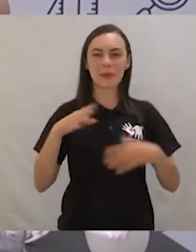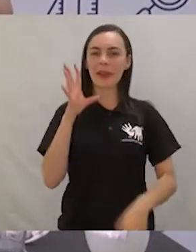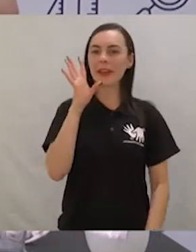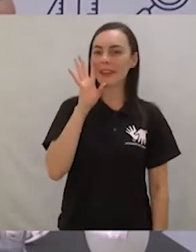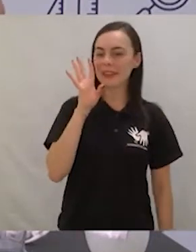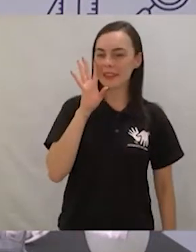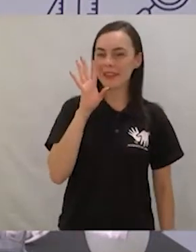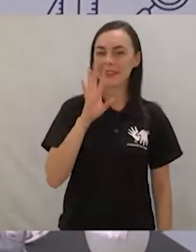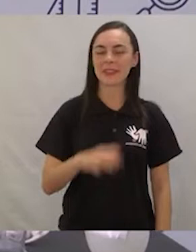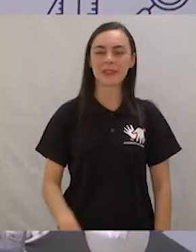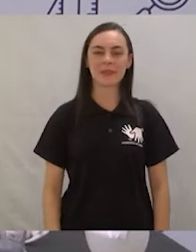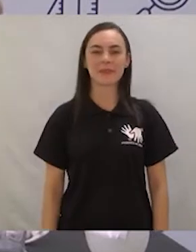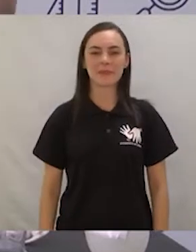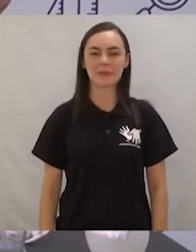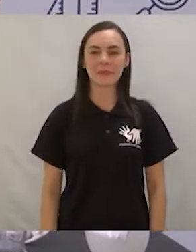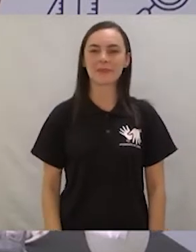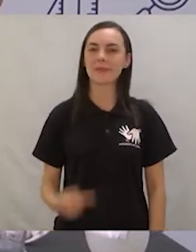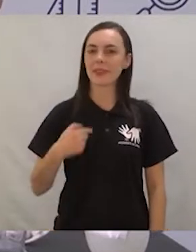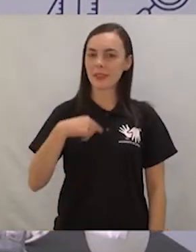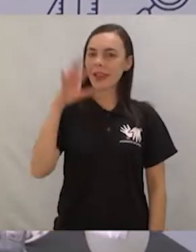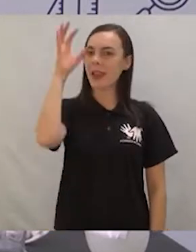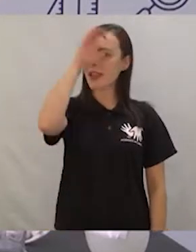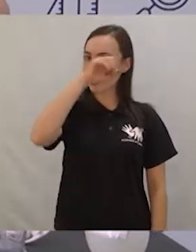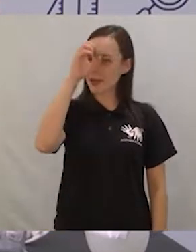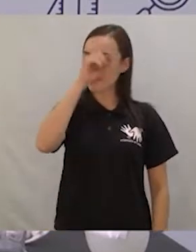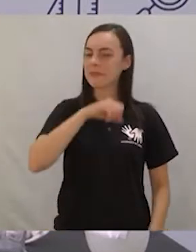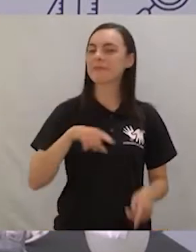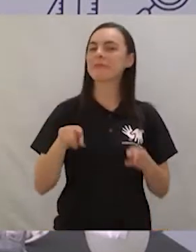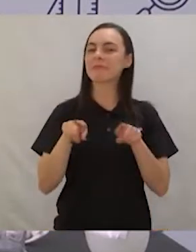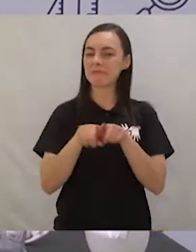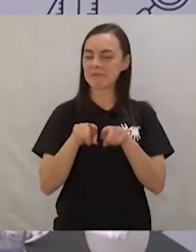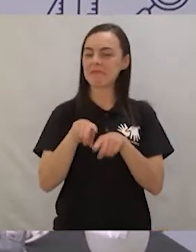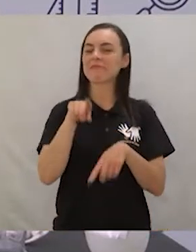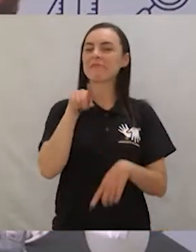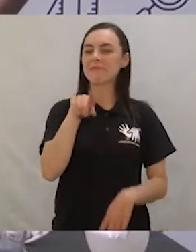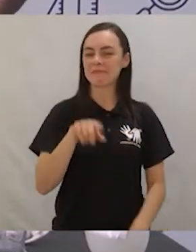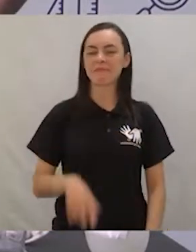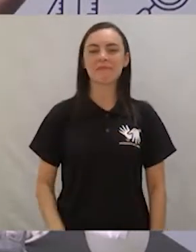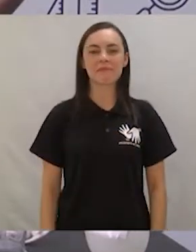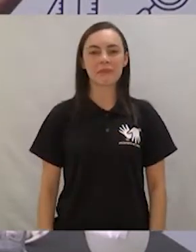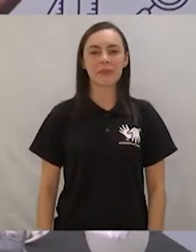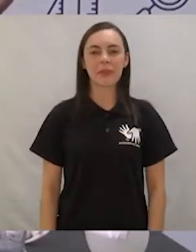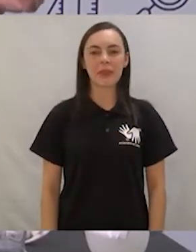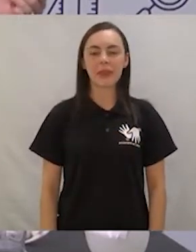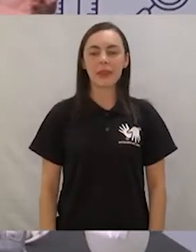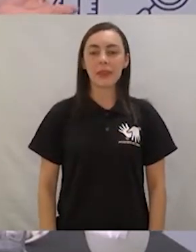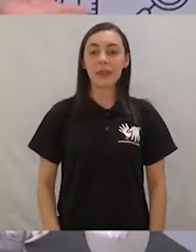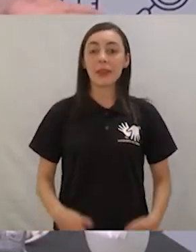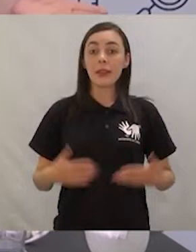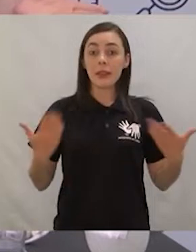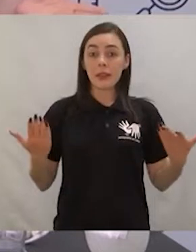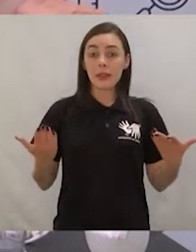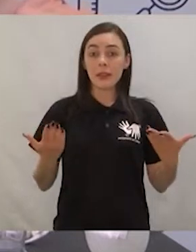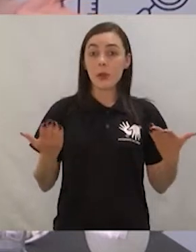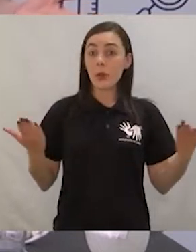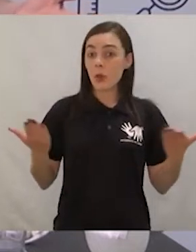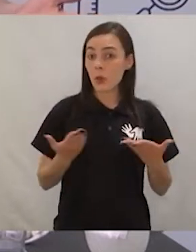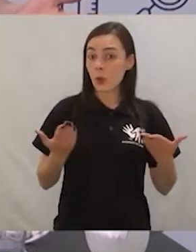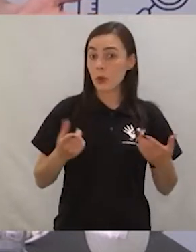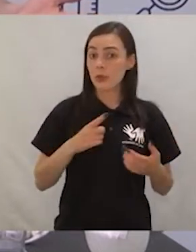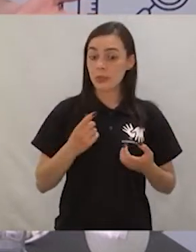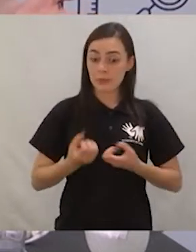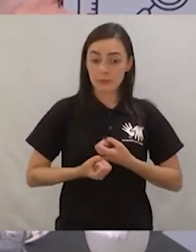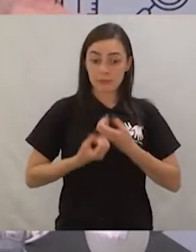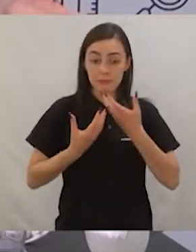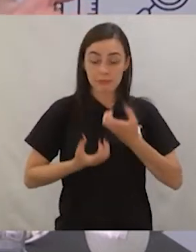Que legal essa aula, gostei, né? E aprendi bastante, acredito que vocês também. Então, a professora Silvia nos disse que